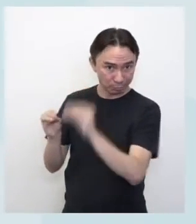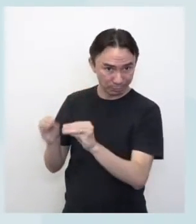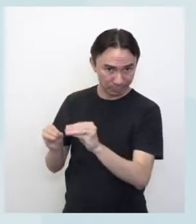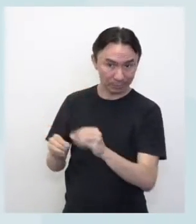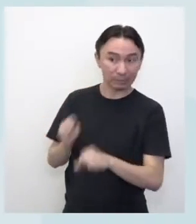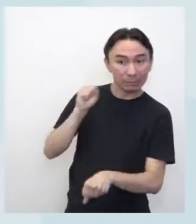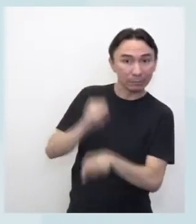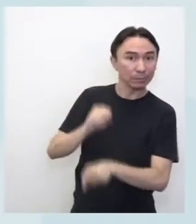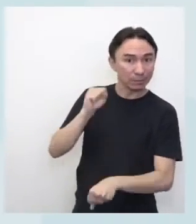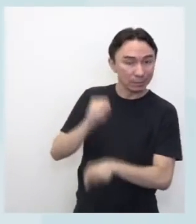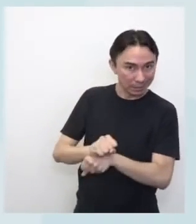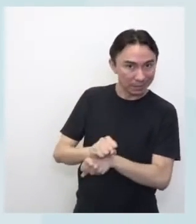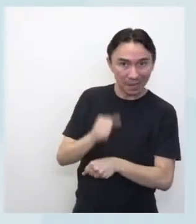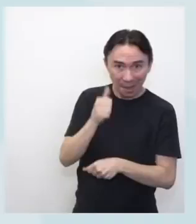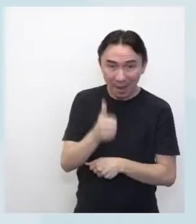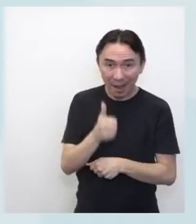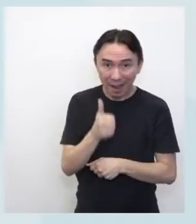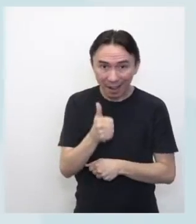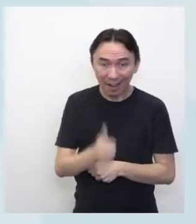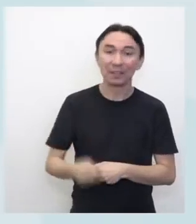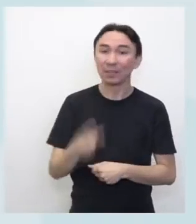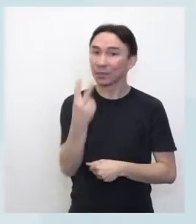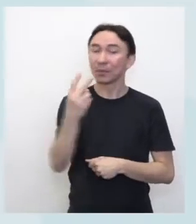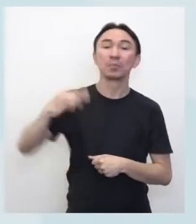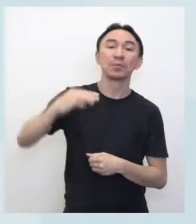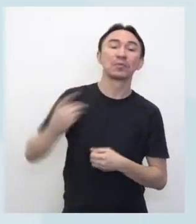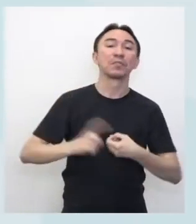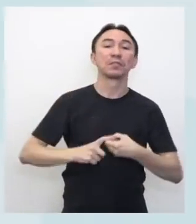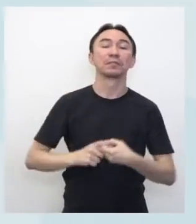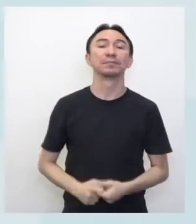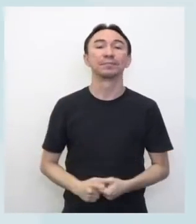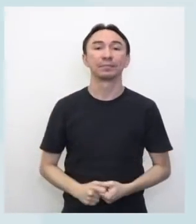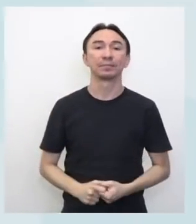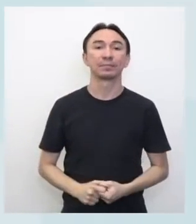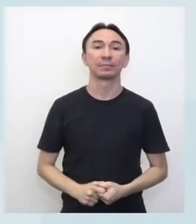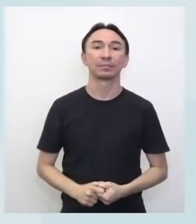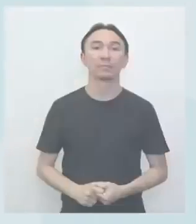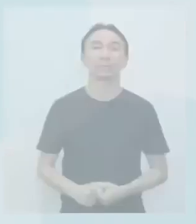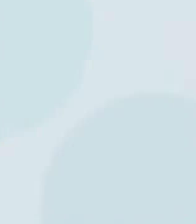sua resposta, hein? Voltamos em 2 minutinhos.